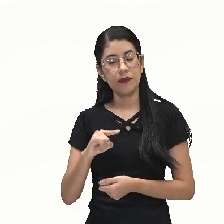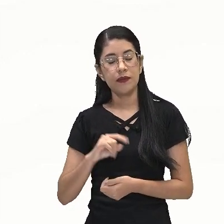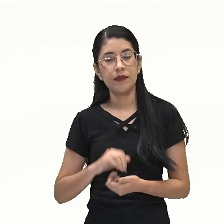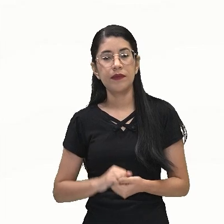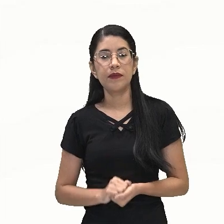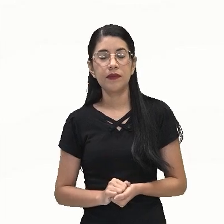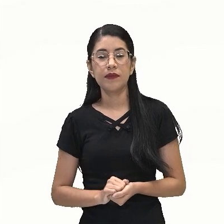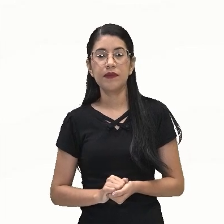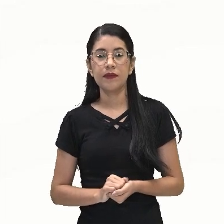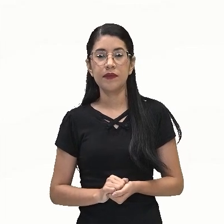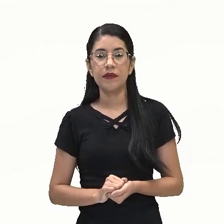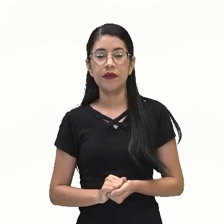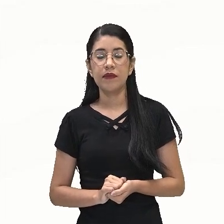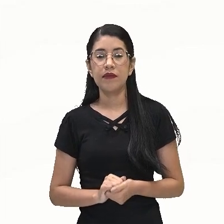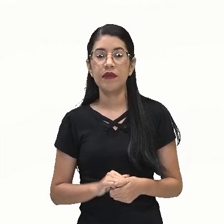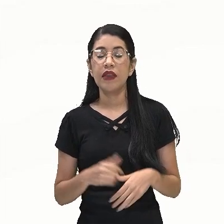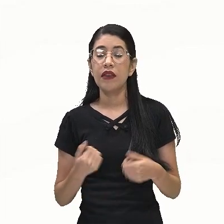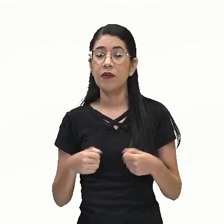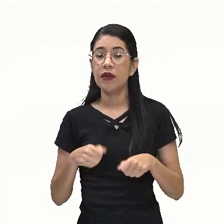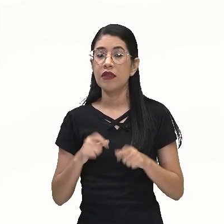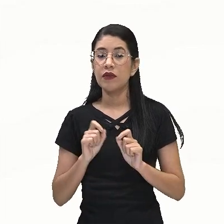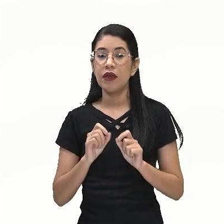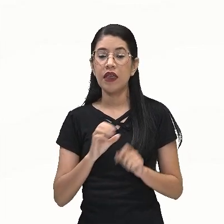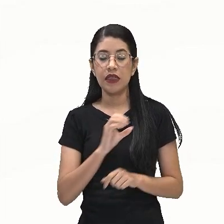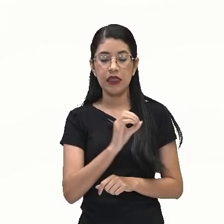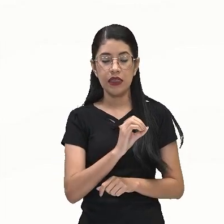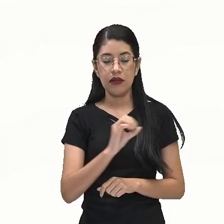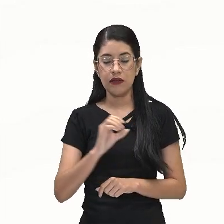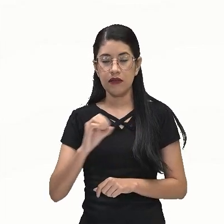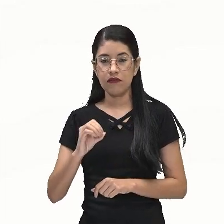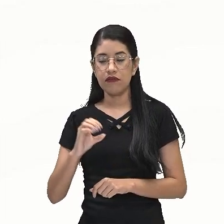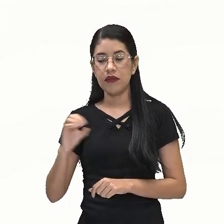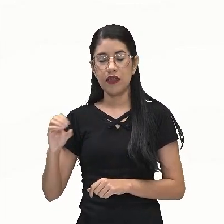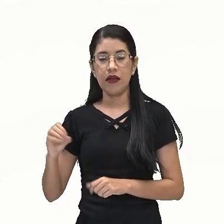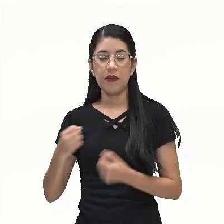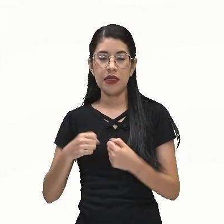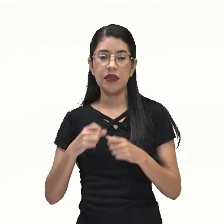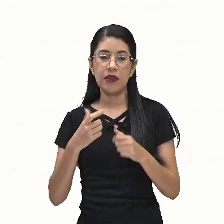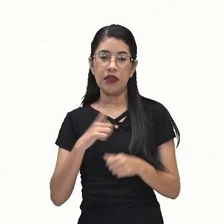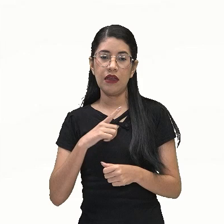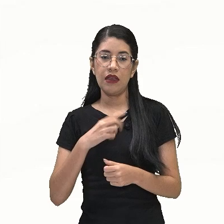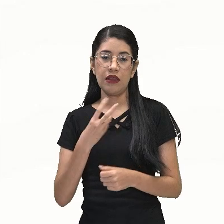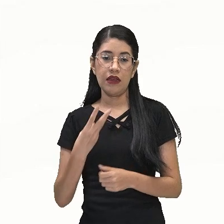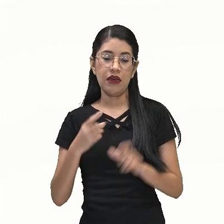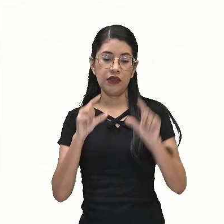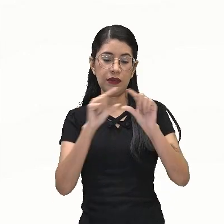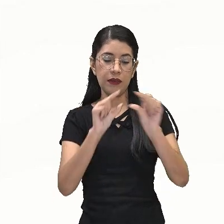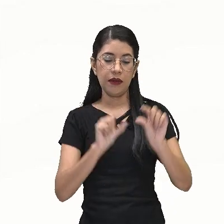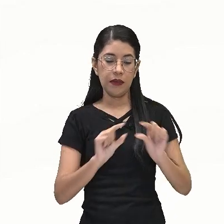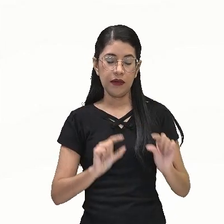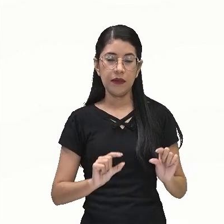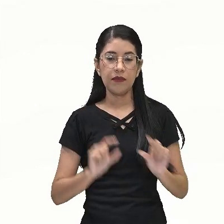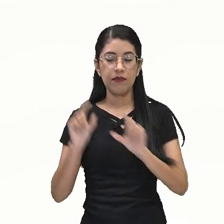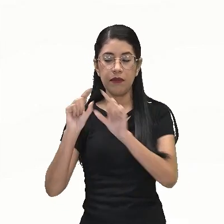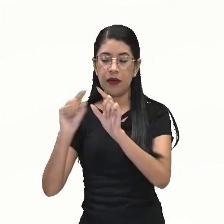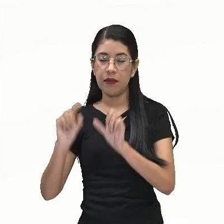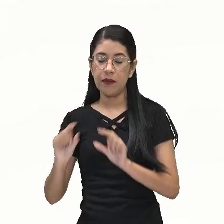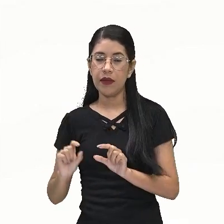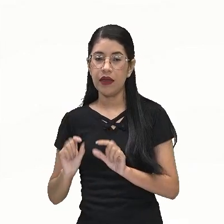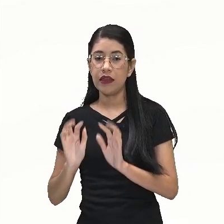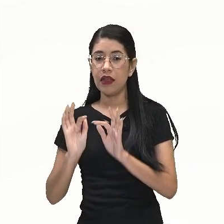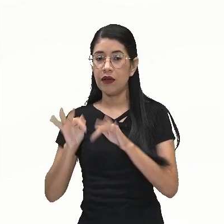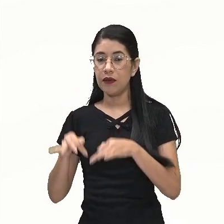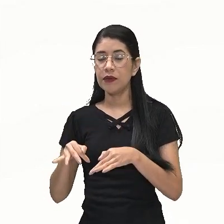Tá? Então, logo, eu tenho 3 equações. A minha última eu não estou mexendo, mas se eu sei que tem